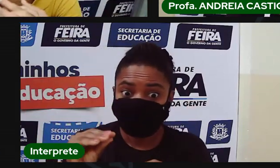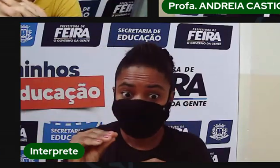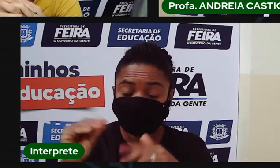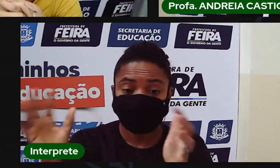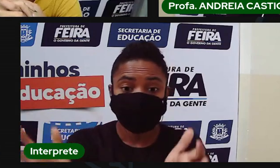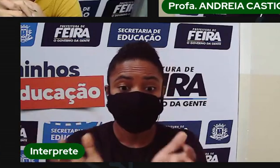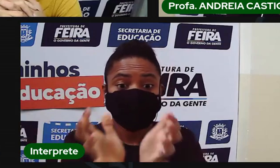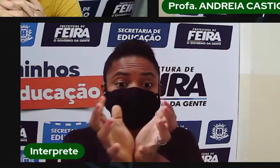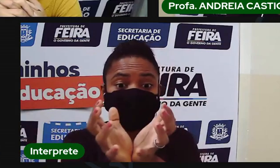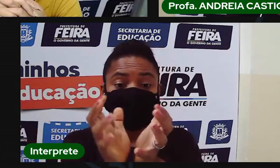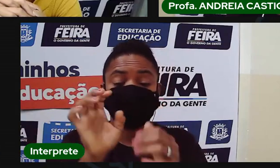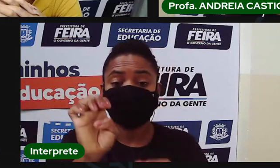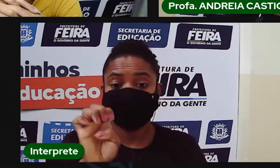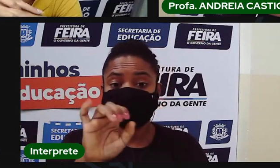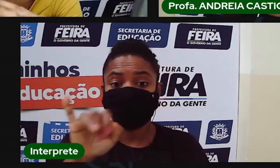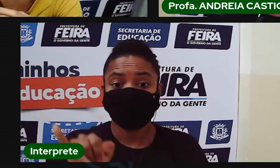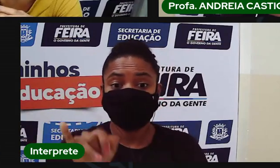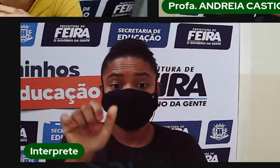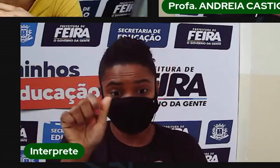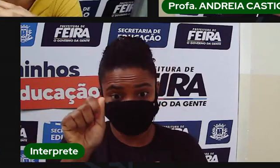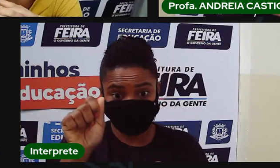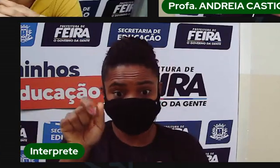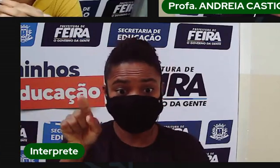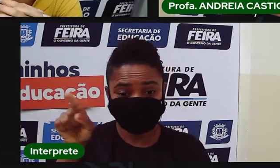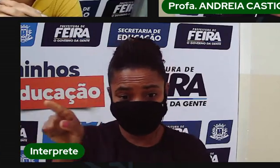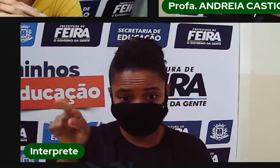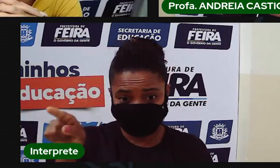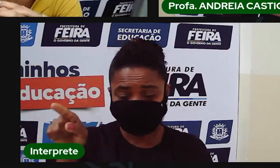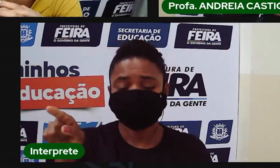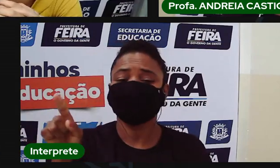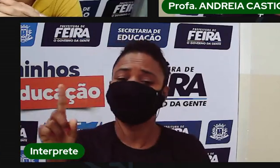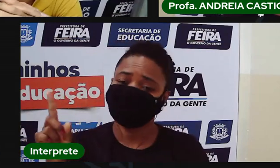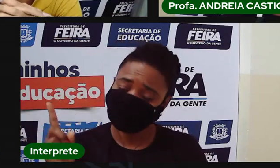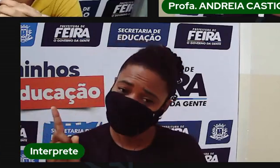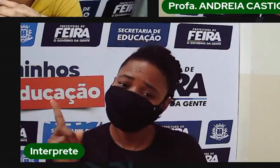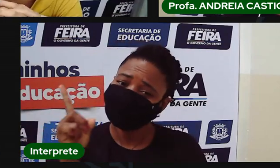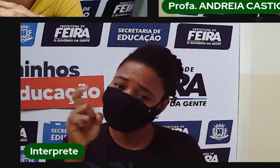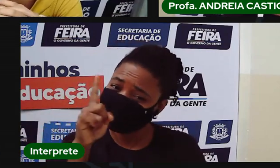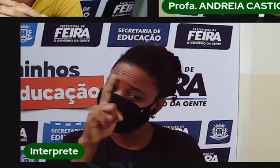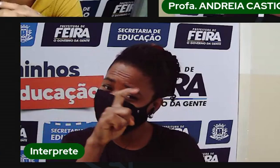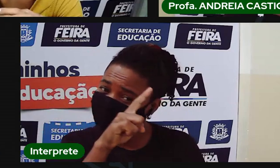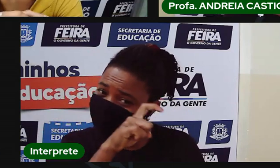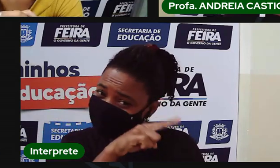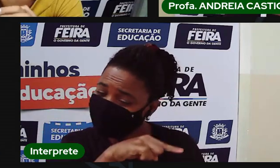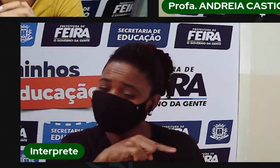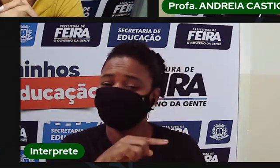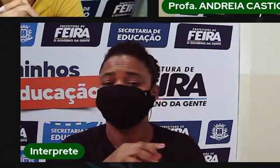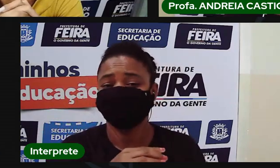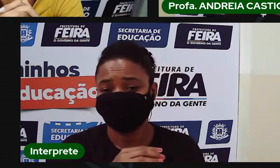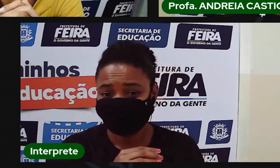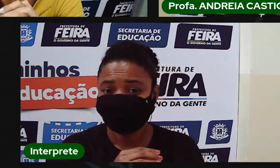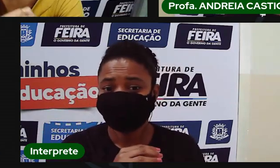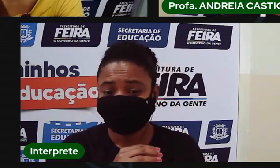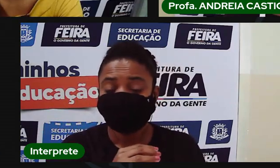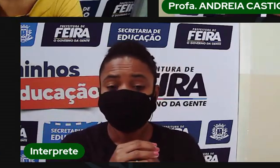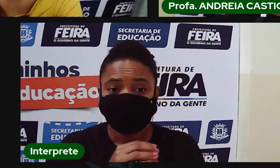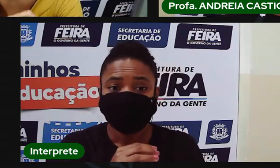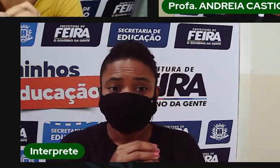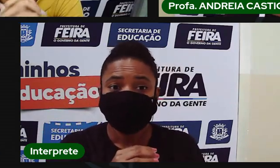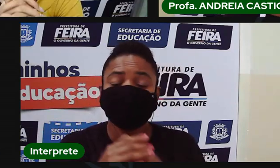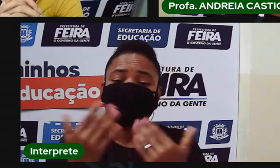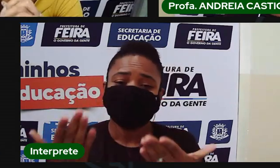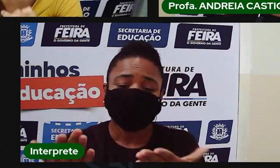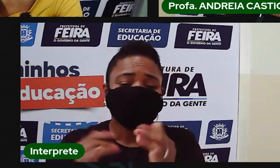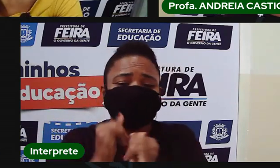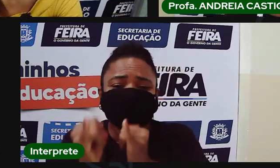noturno, eu imagino que às vezes seja um pouco delicado, um pouco complicado, né? Para estar